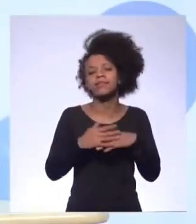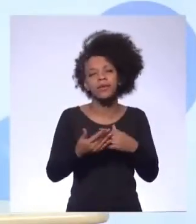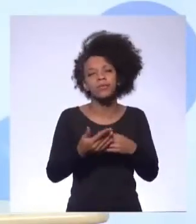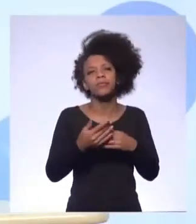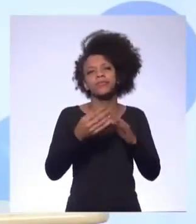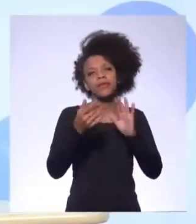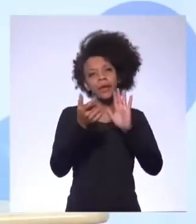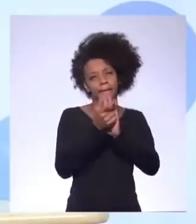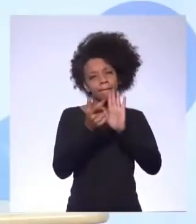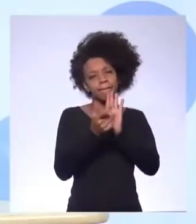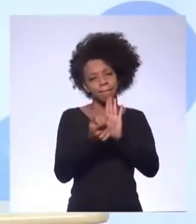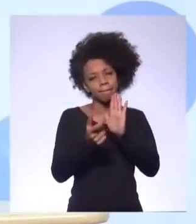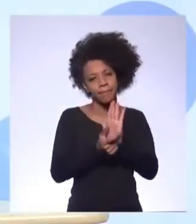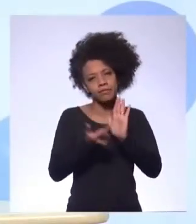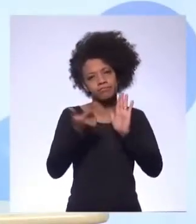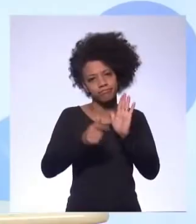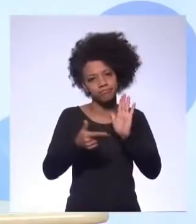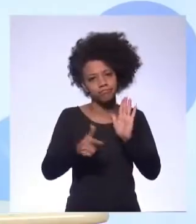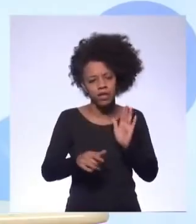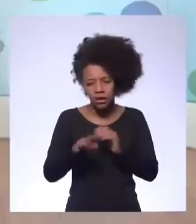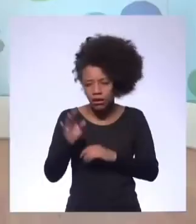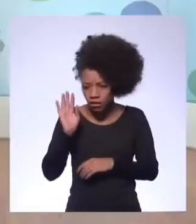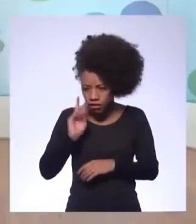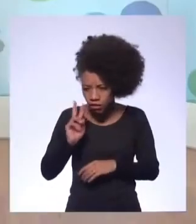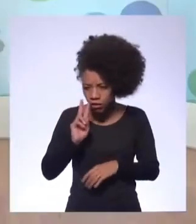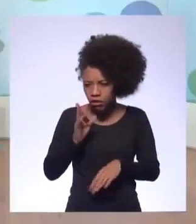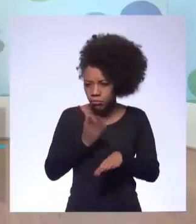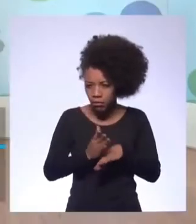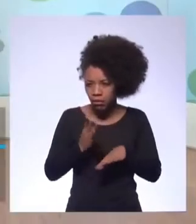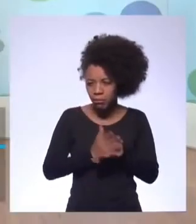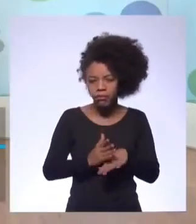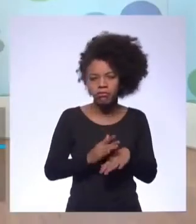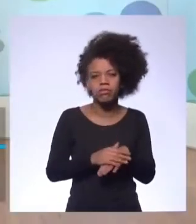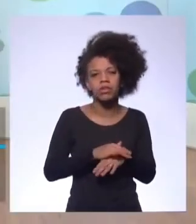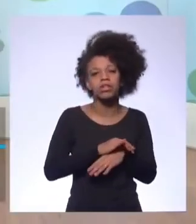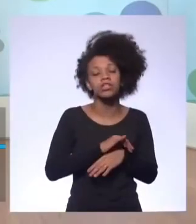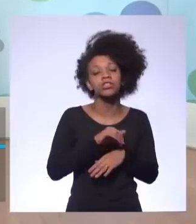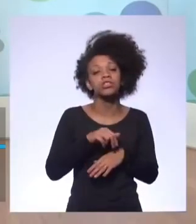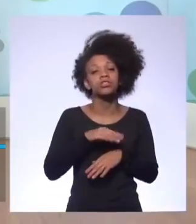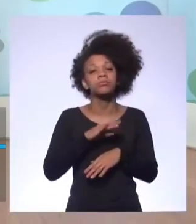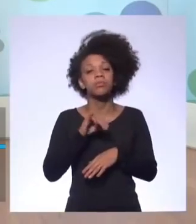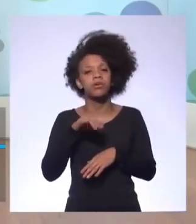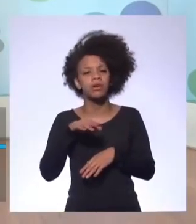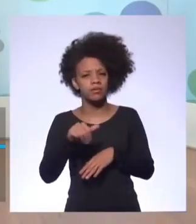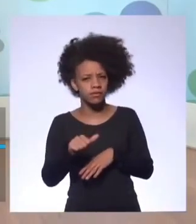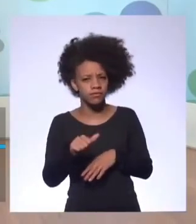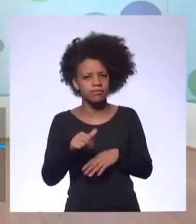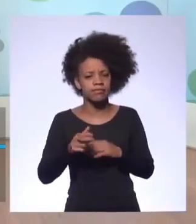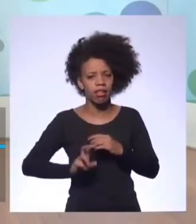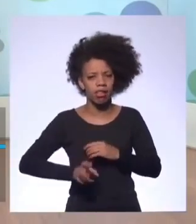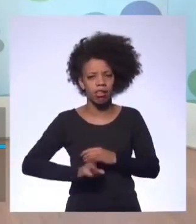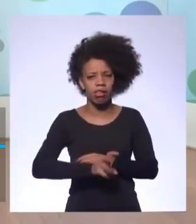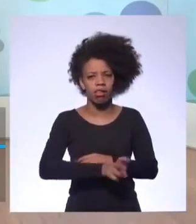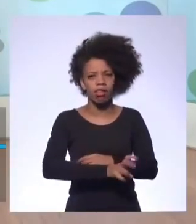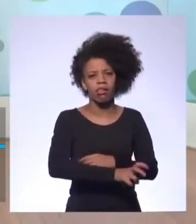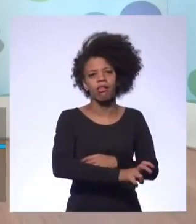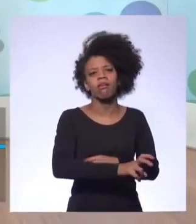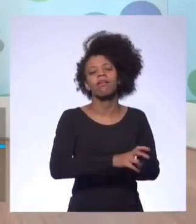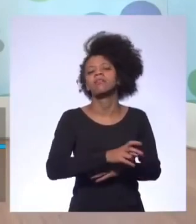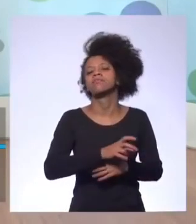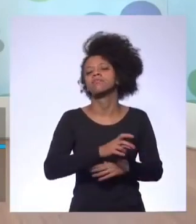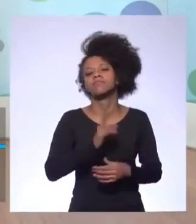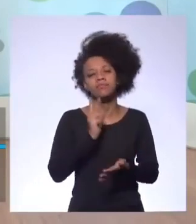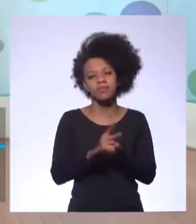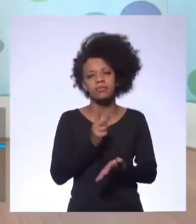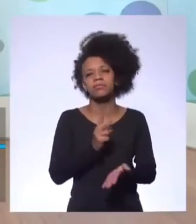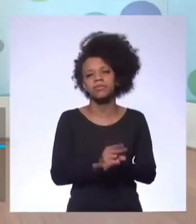repetindo palavras, a gente fez o exercício, lembra, Mônica? Lembro. Né? Era jiboia o nome. Ah, era jiboia, né? Toda vez eu pensei parecia que era lagarto. Jiboia o tempo todo.